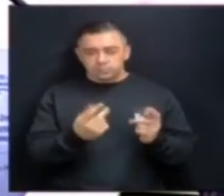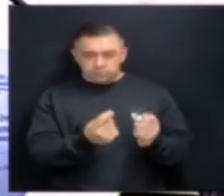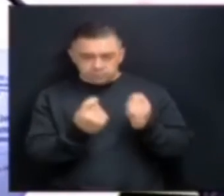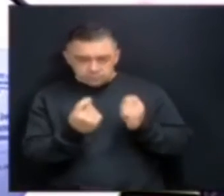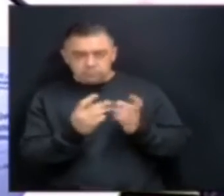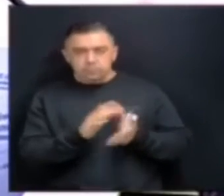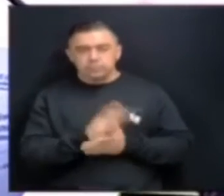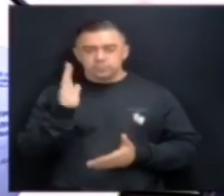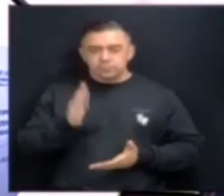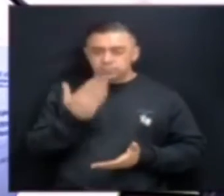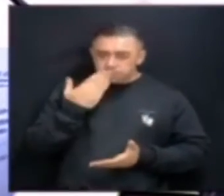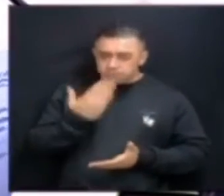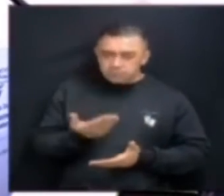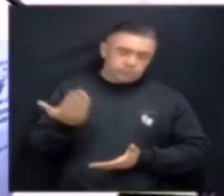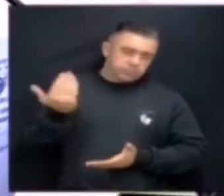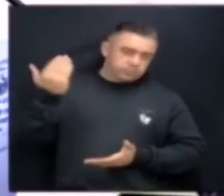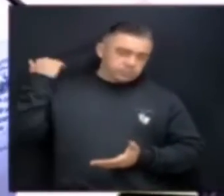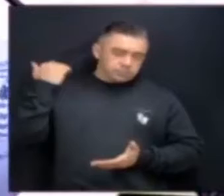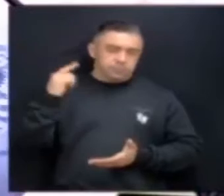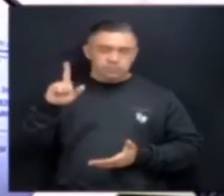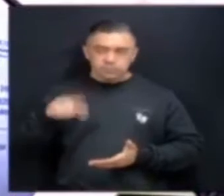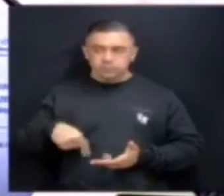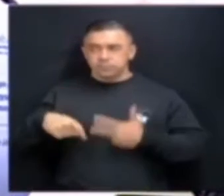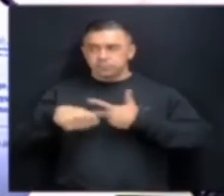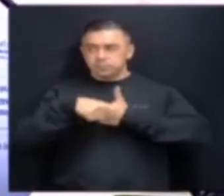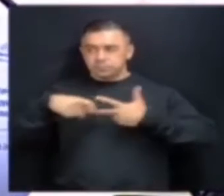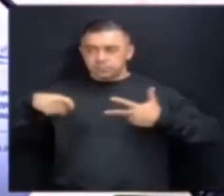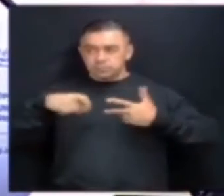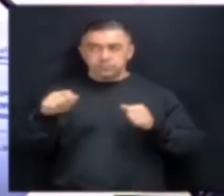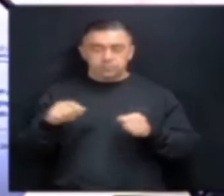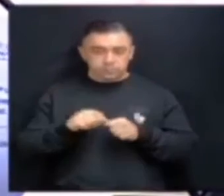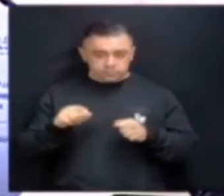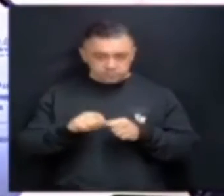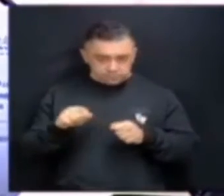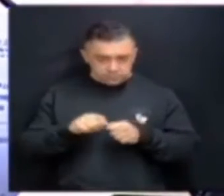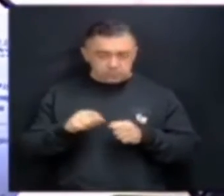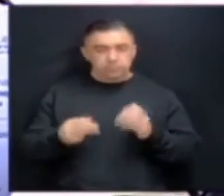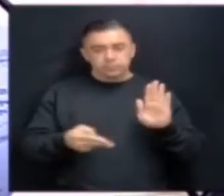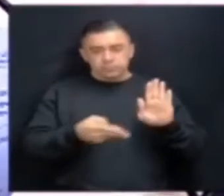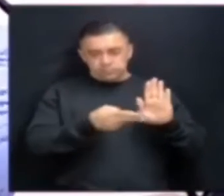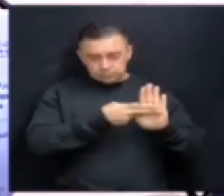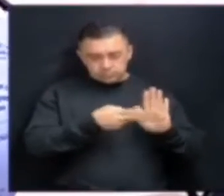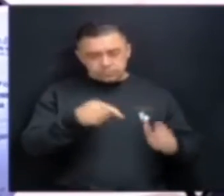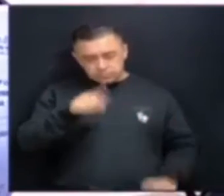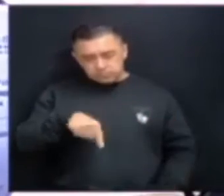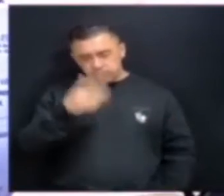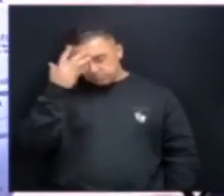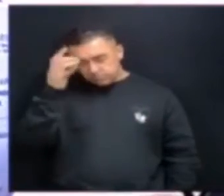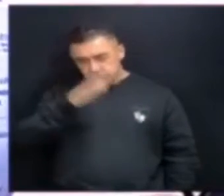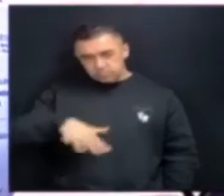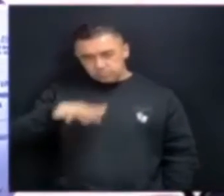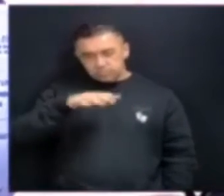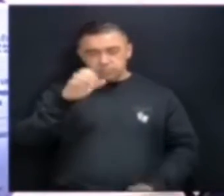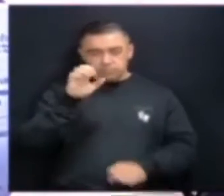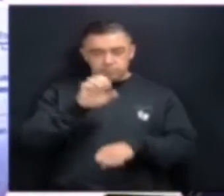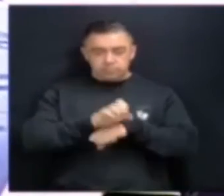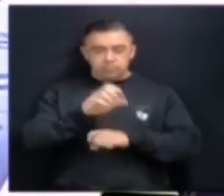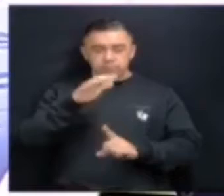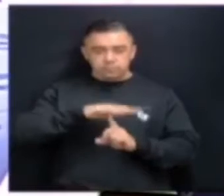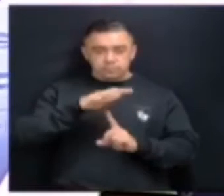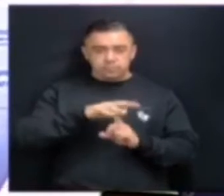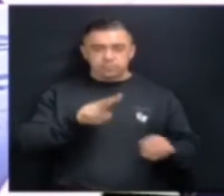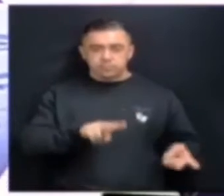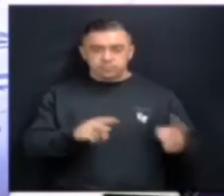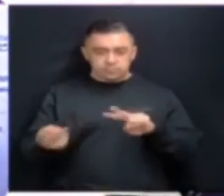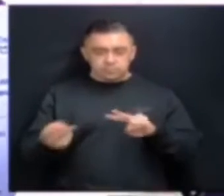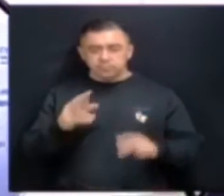reivindicou a tempo atrás ao poder executivo do aquecer defeitos entendimento das pessoas do Estado do Paraná sob o programa Estadual de